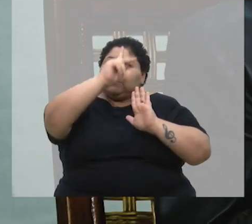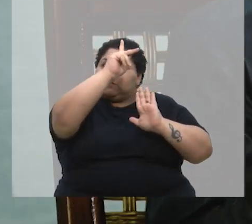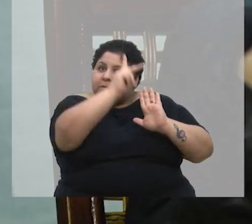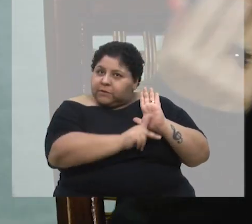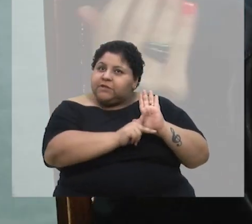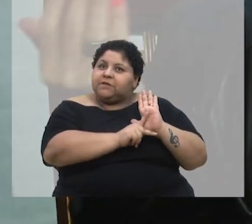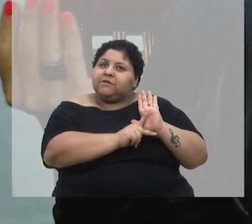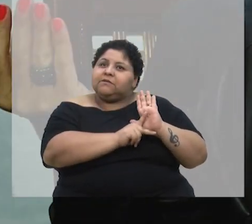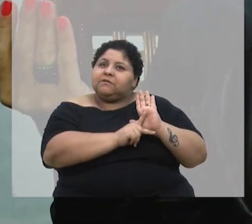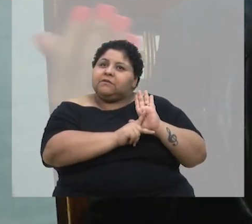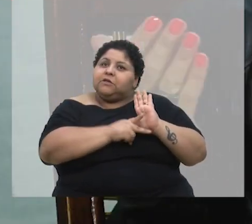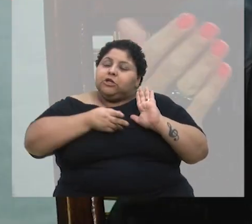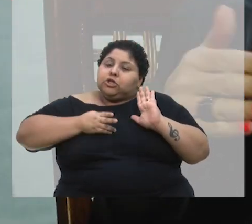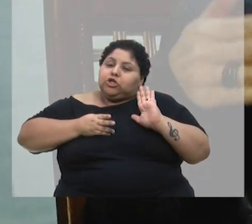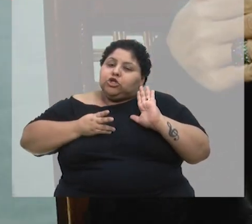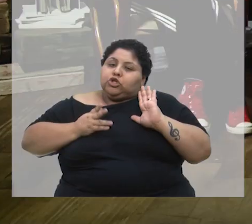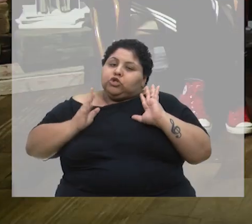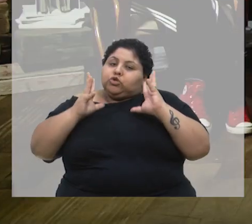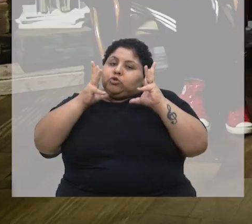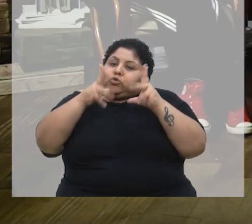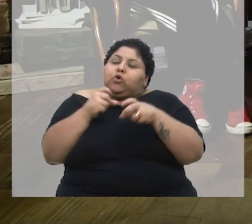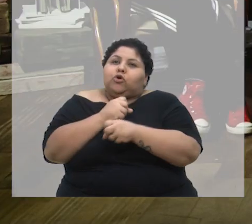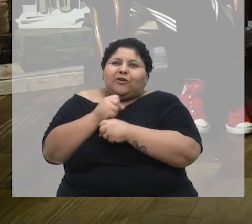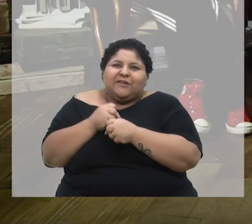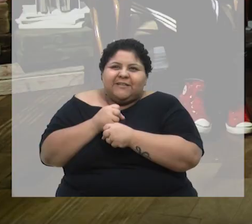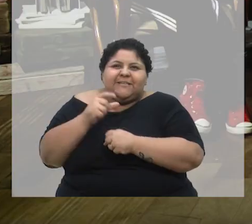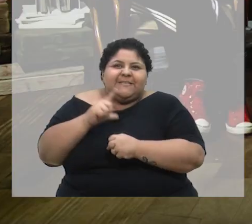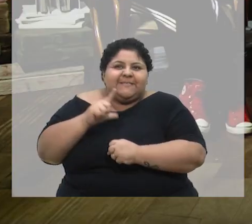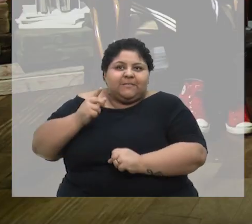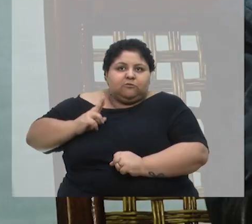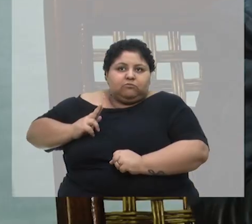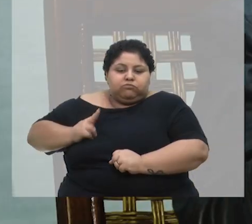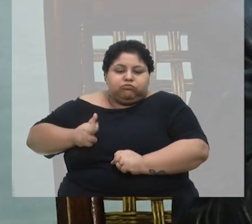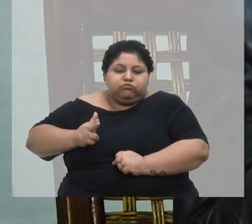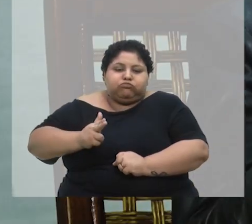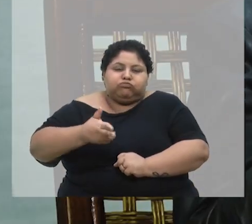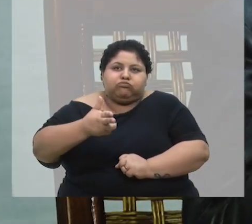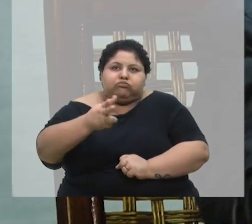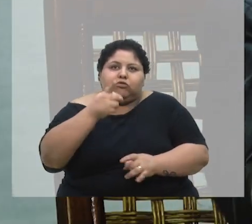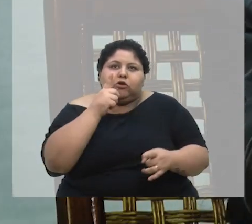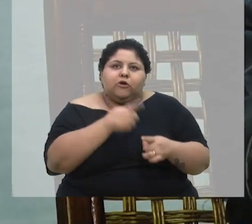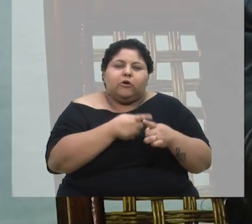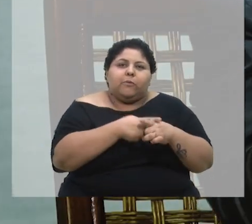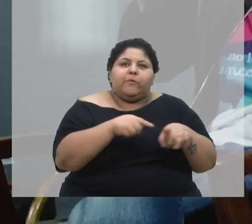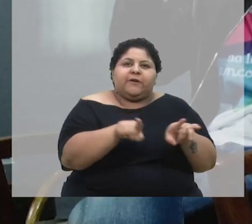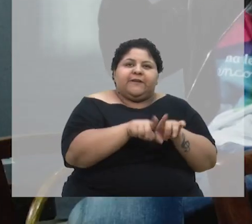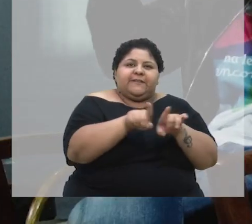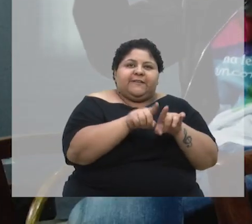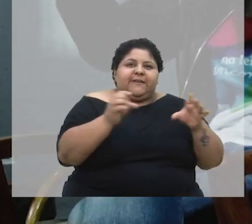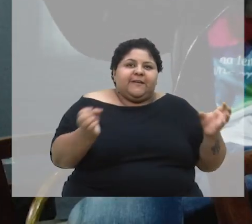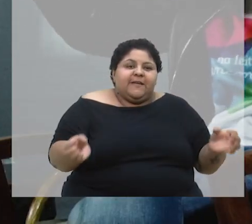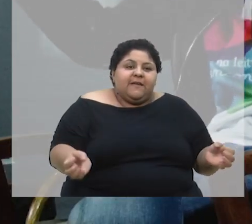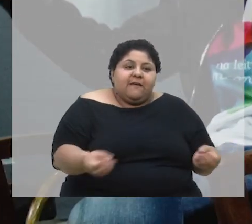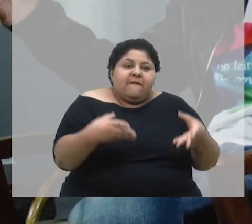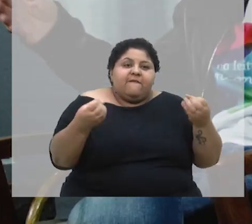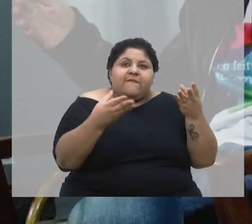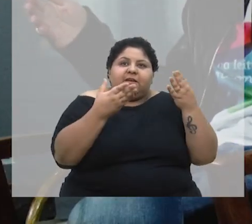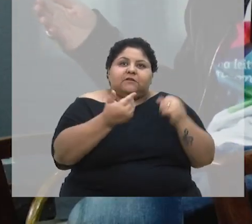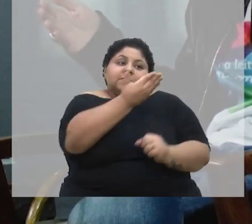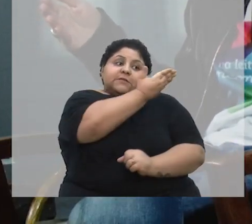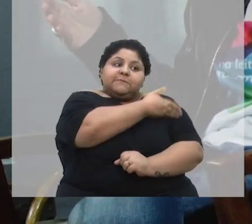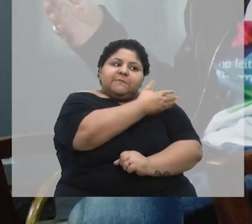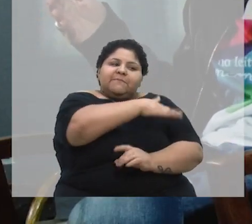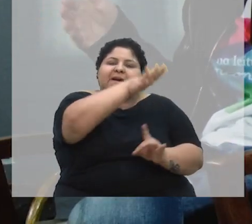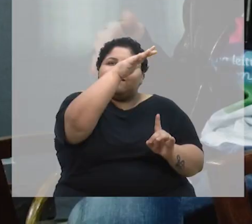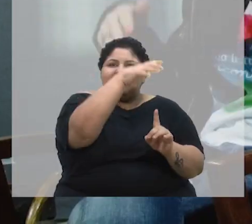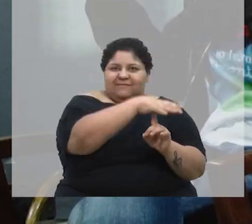e projetos que duram, né, todo o ano. Eles têm uma continuidade, porque eles têm eventos preparatórios para a